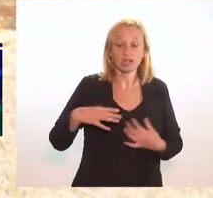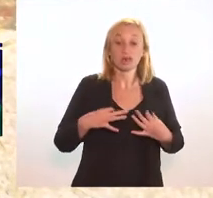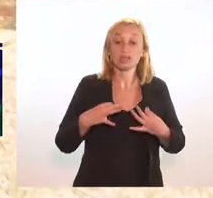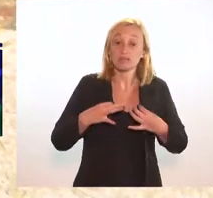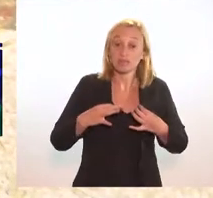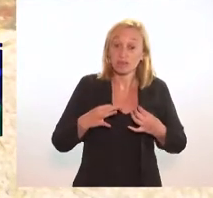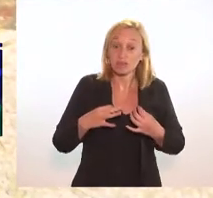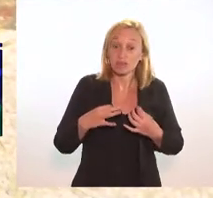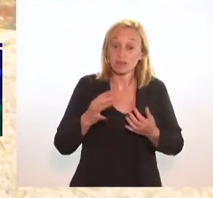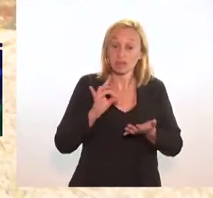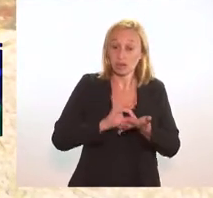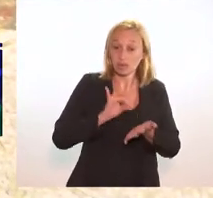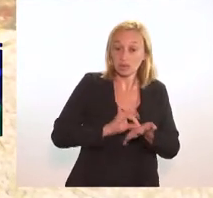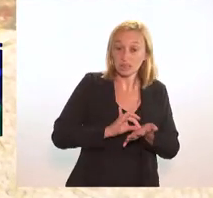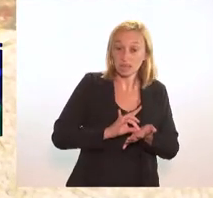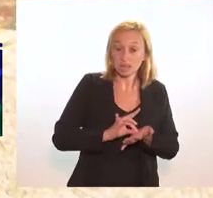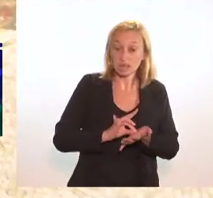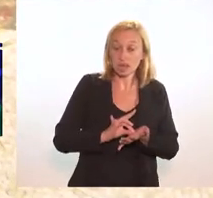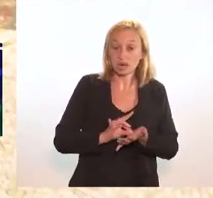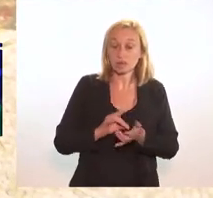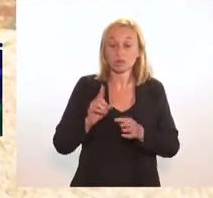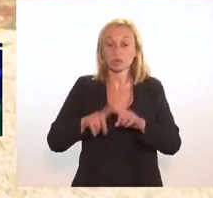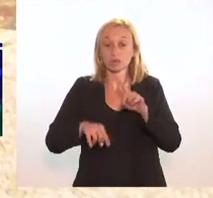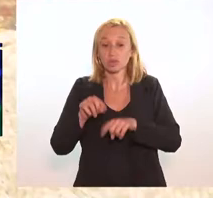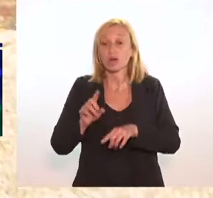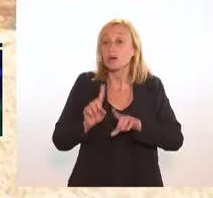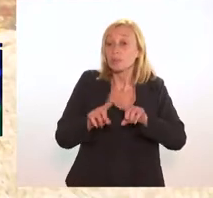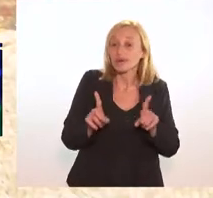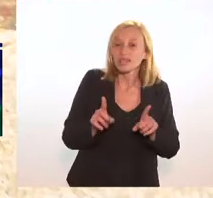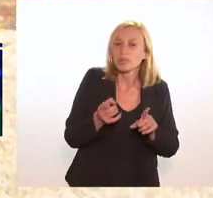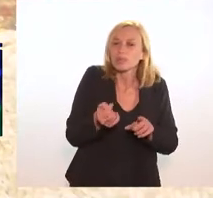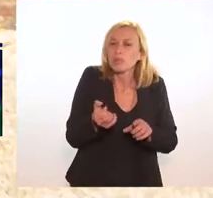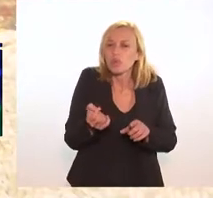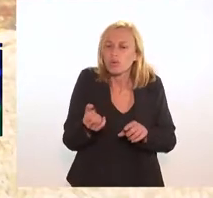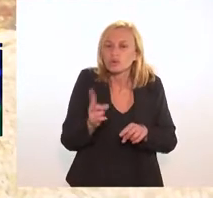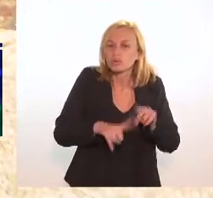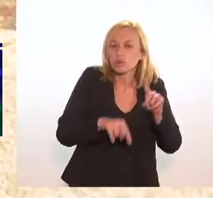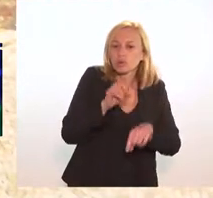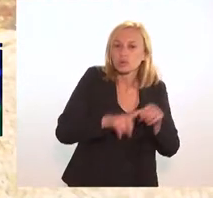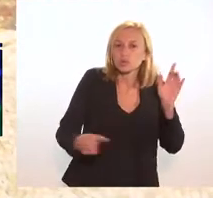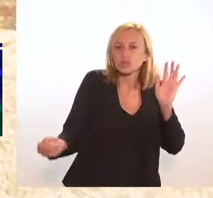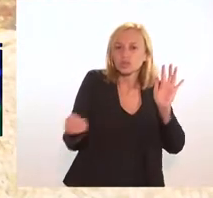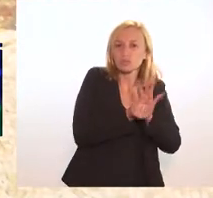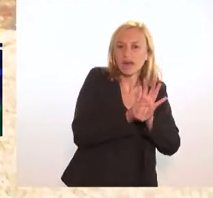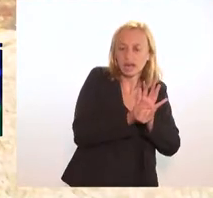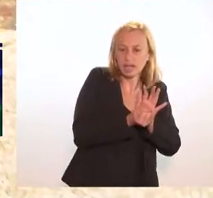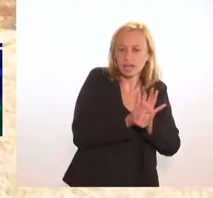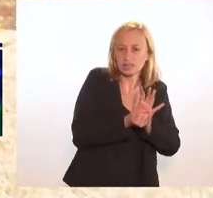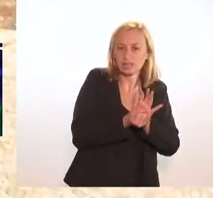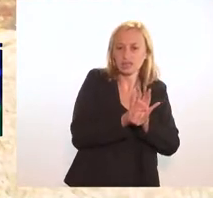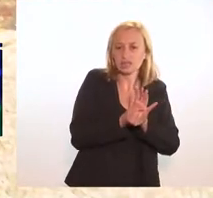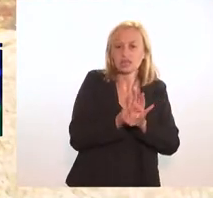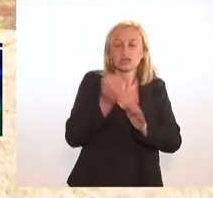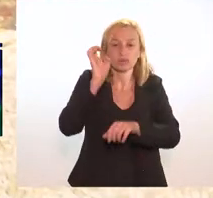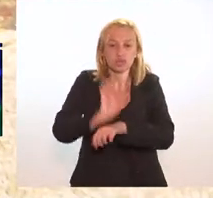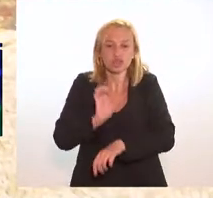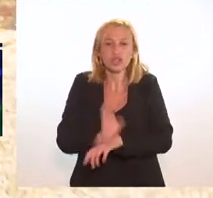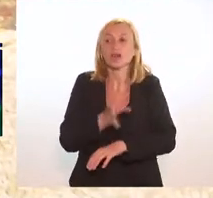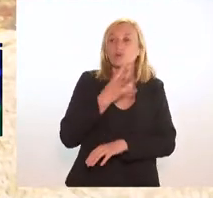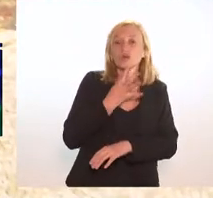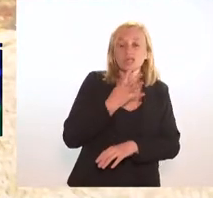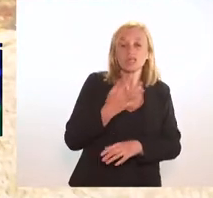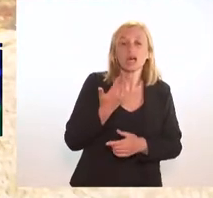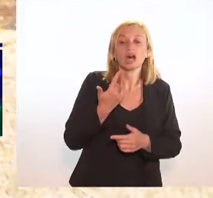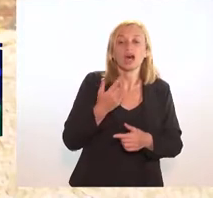oficial da corporação, mas são esses pequenos produtos de marcas do Estado que são marcas reconhecidas. É importante a gente destacar que a política,